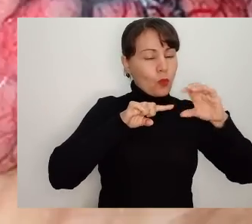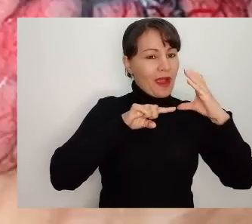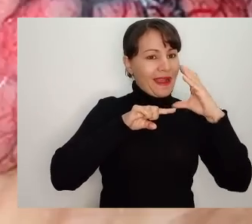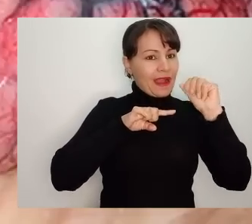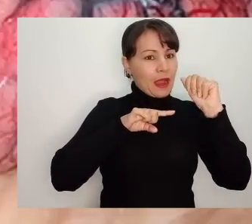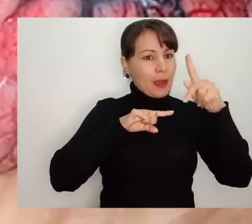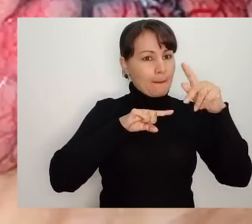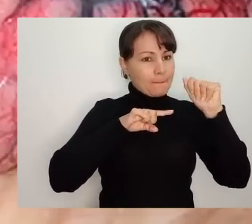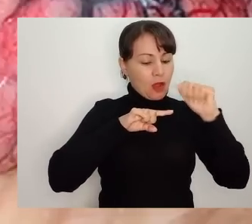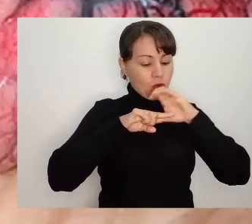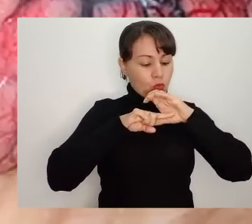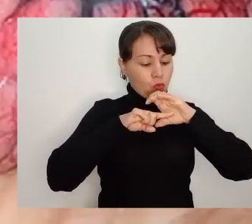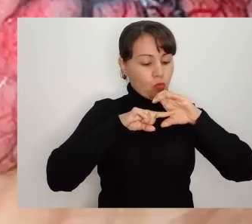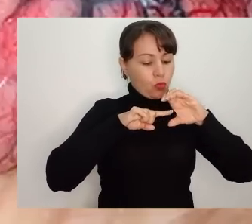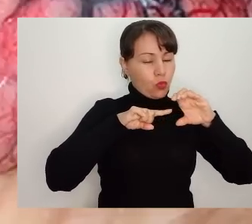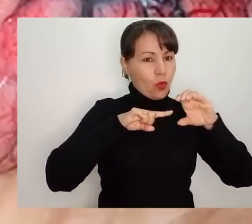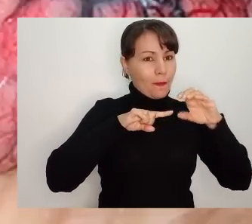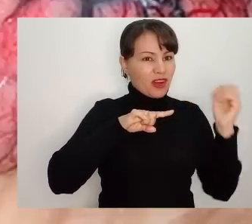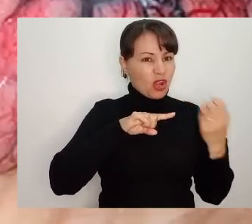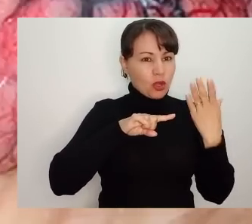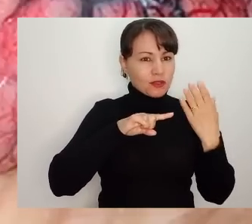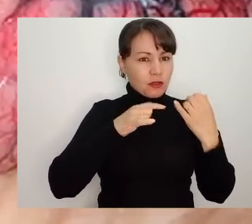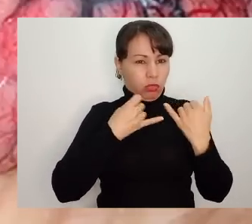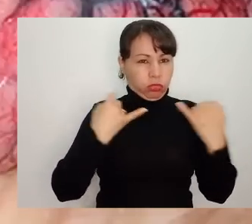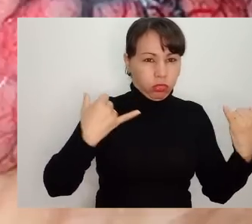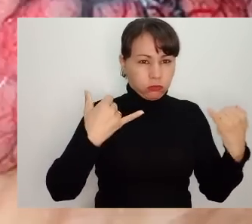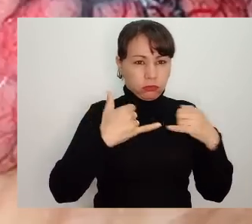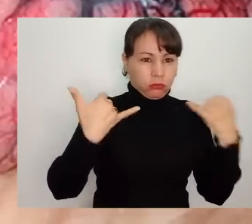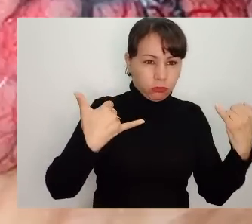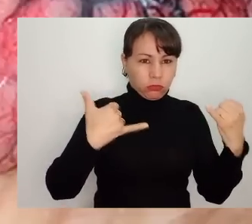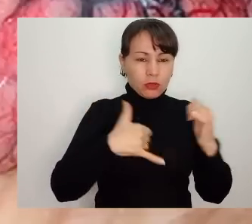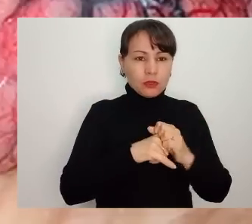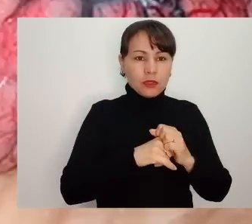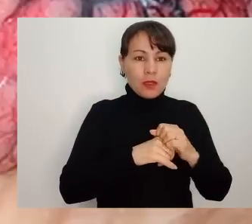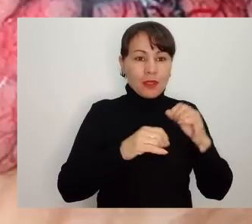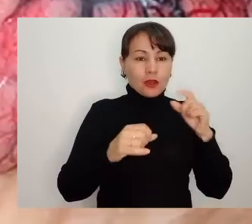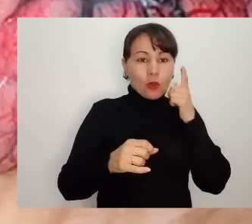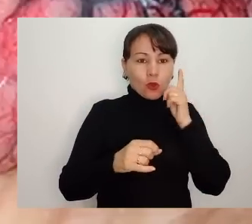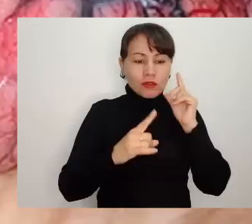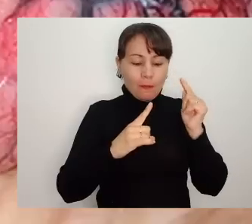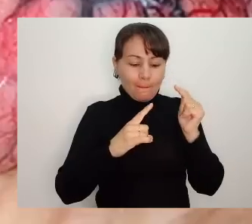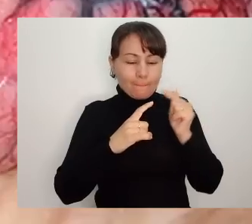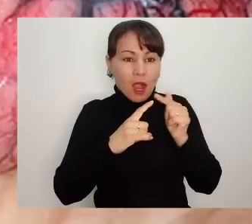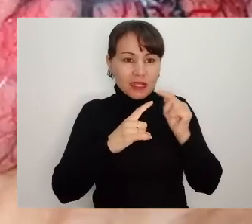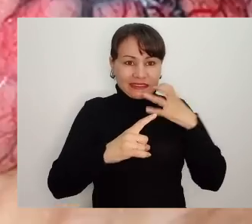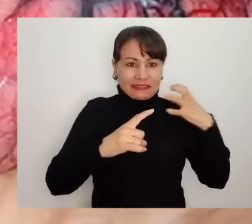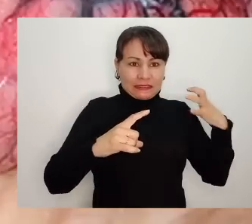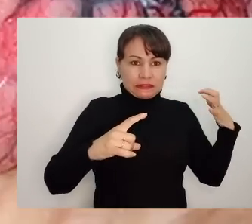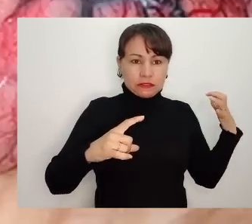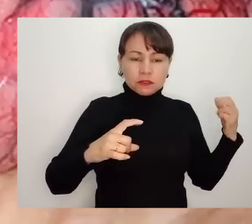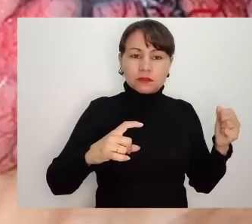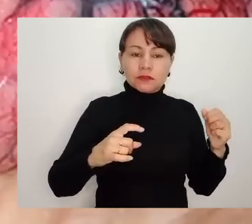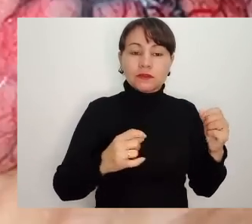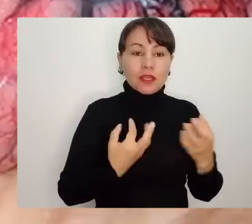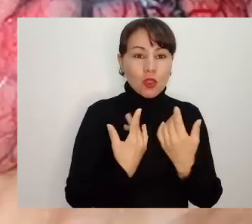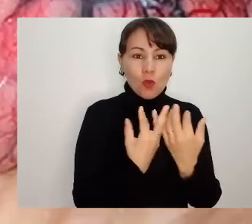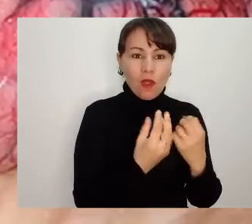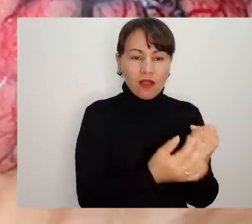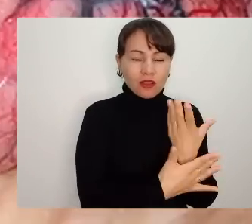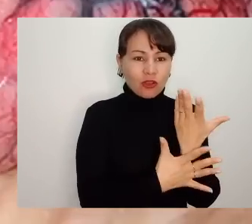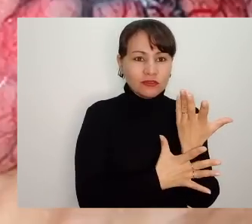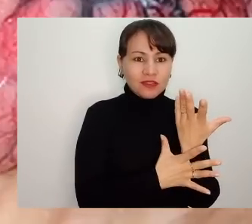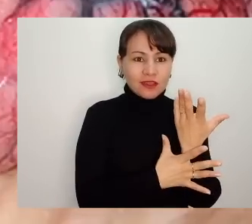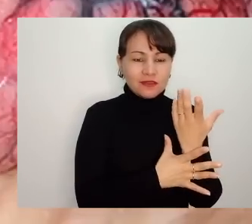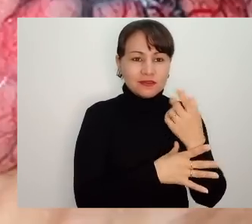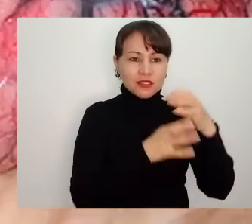revestindo esse fio de cobre, para a gente não levar choque, para a gente não entrar em contato diretamente com o fio de cobre. A mesma coisa